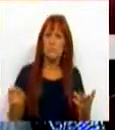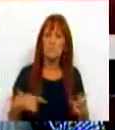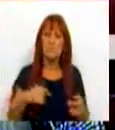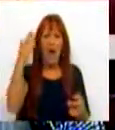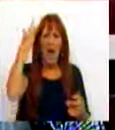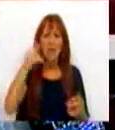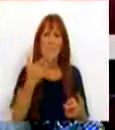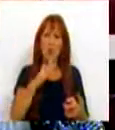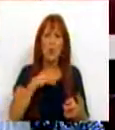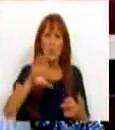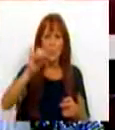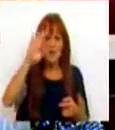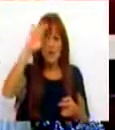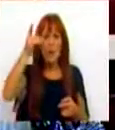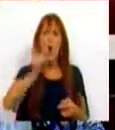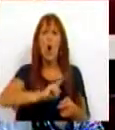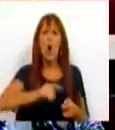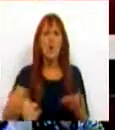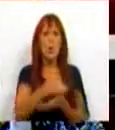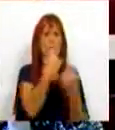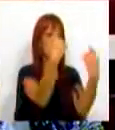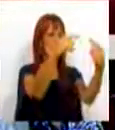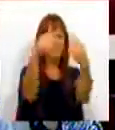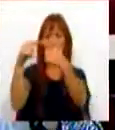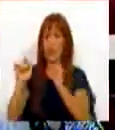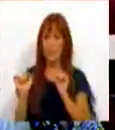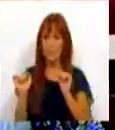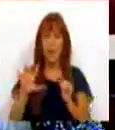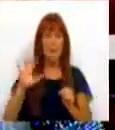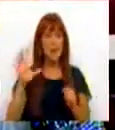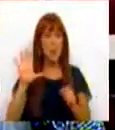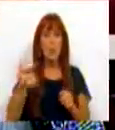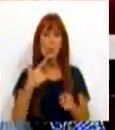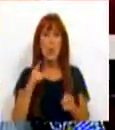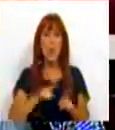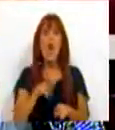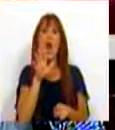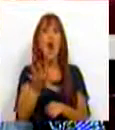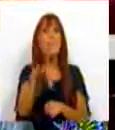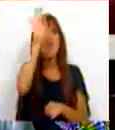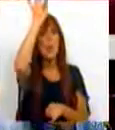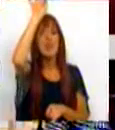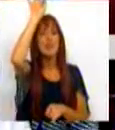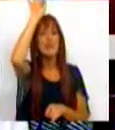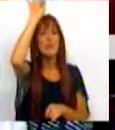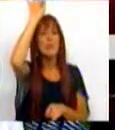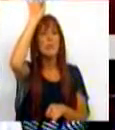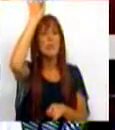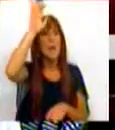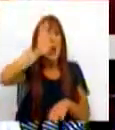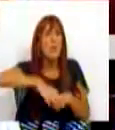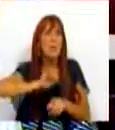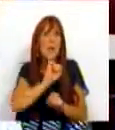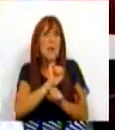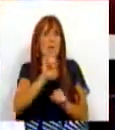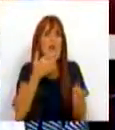entendemos que é útil o país saber quais são os recursos que dispõe, mas o país não deve tomar opções sobre a